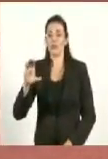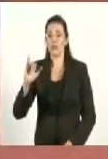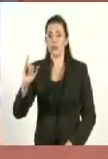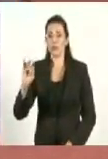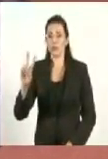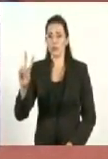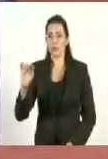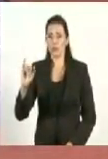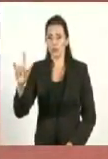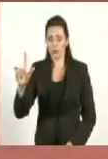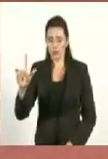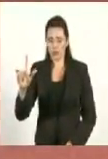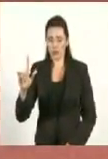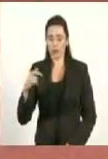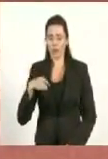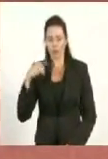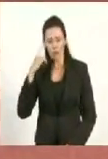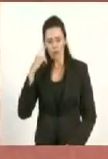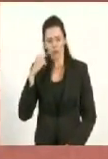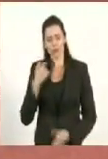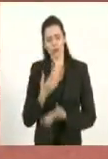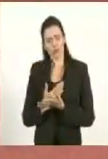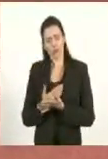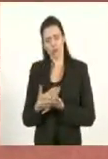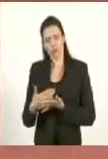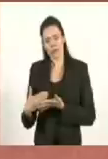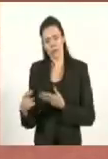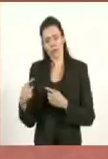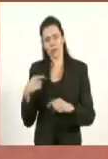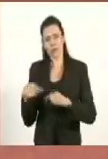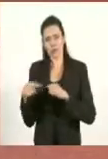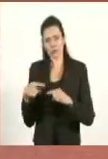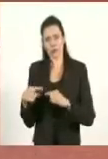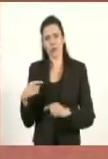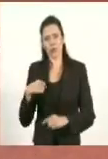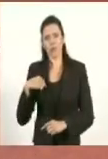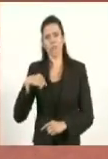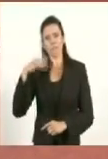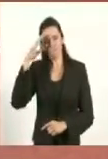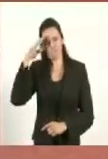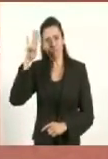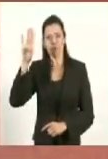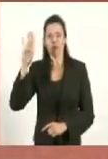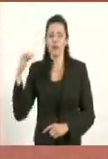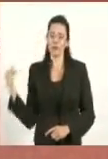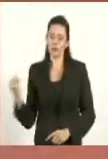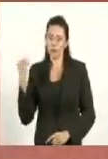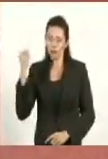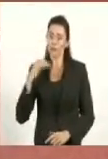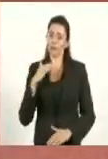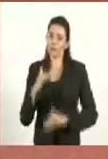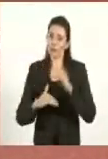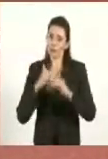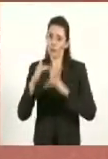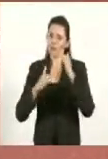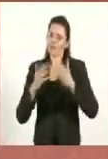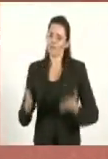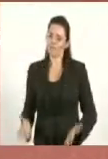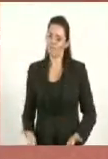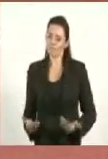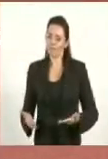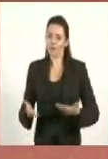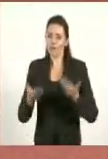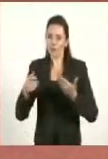realmente daquilo que nós compreendemos como fundamental para o desenvolvimento da motivação, acima de tudo,